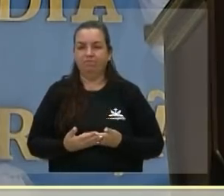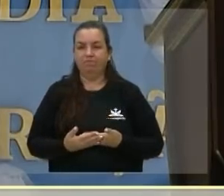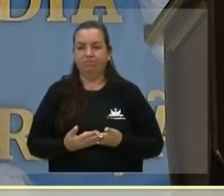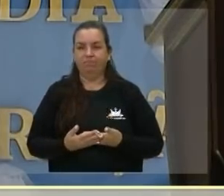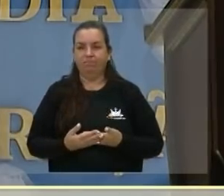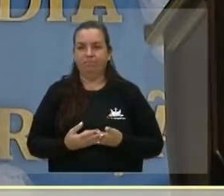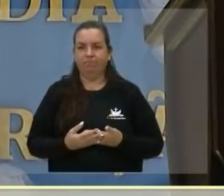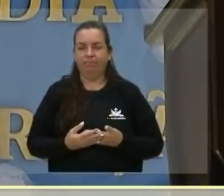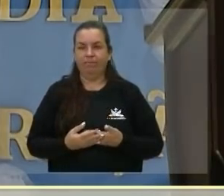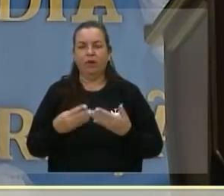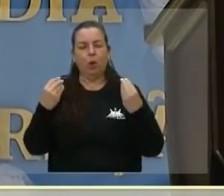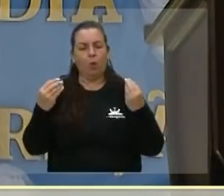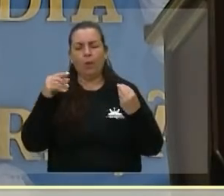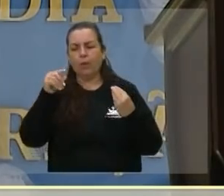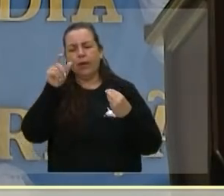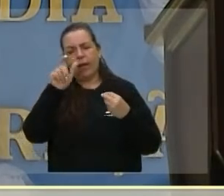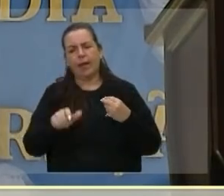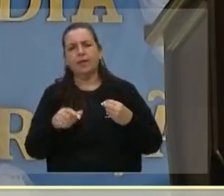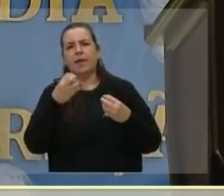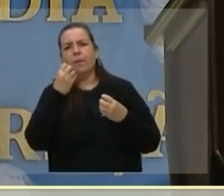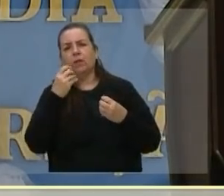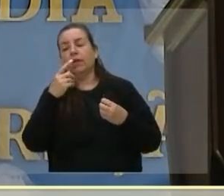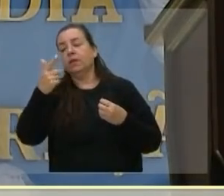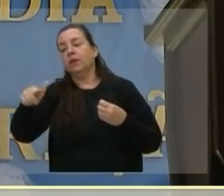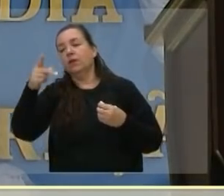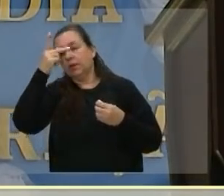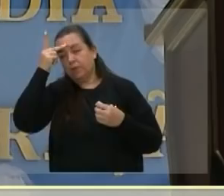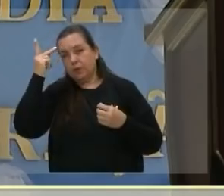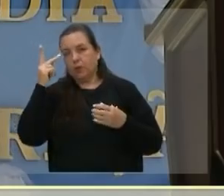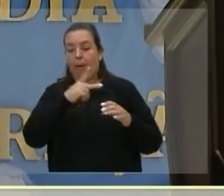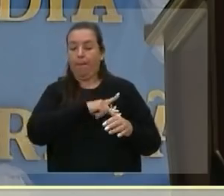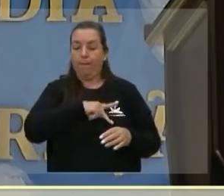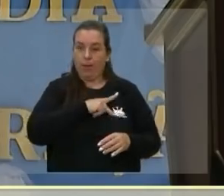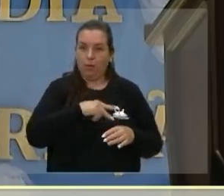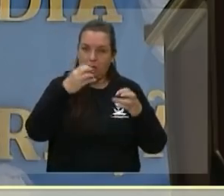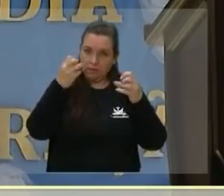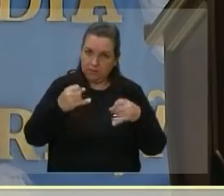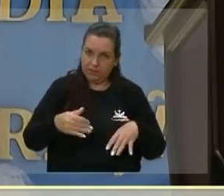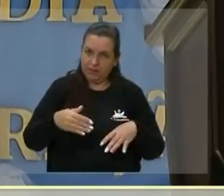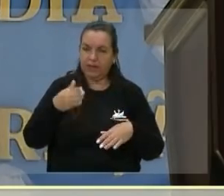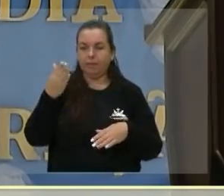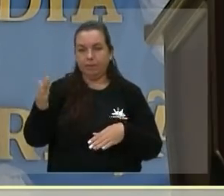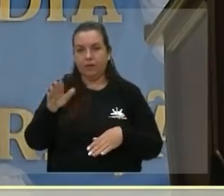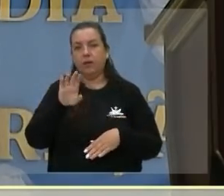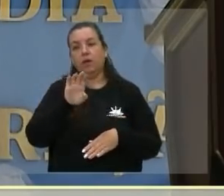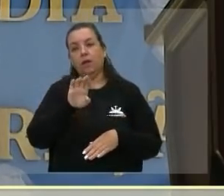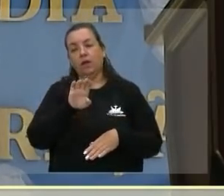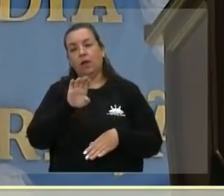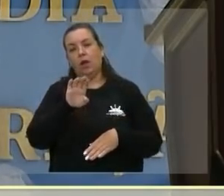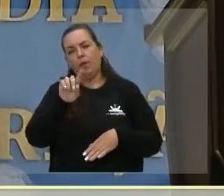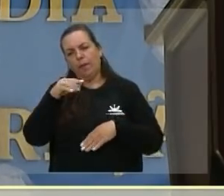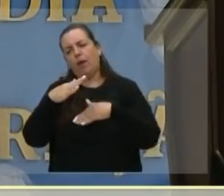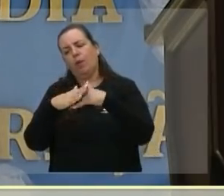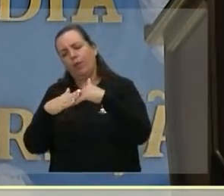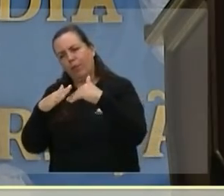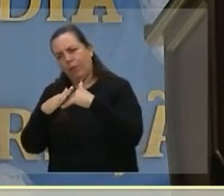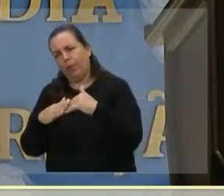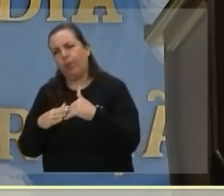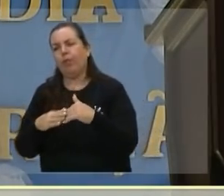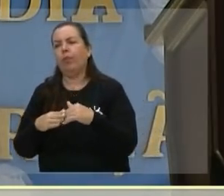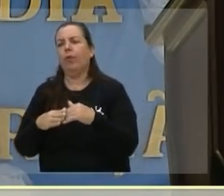como que essa bondade para com os outros paulo nos explicam os efésios compassivos